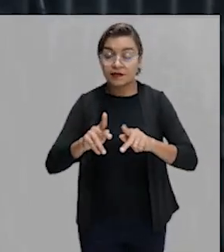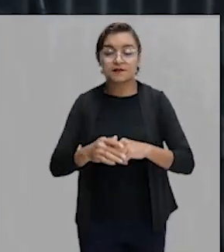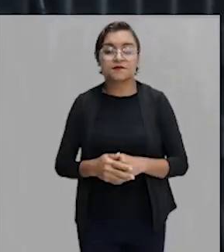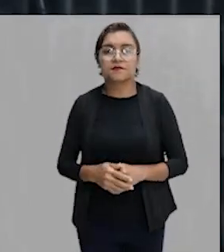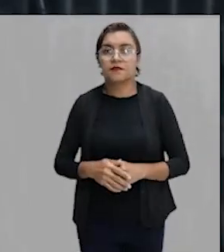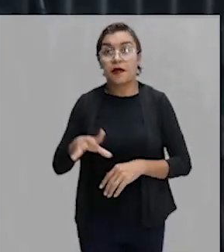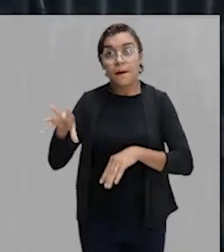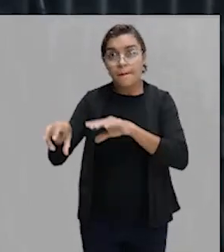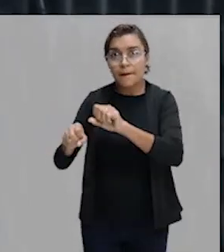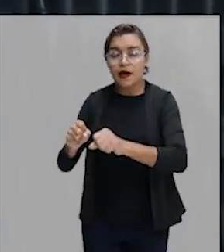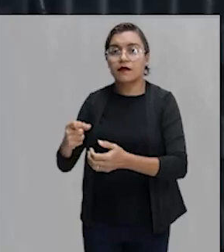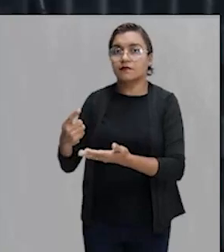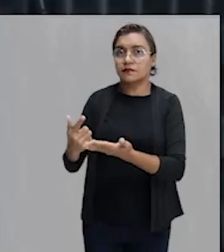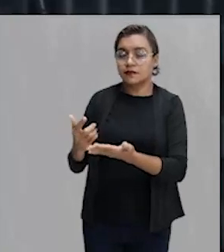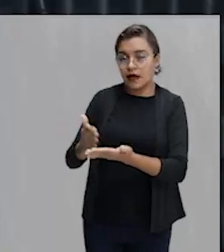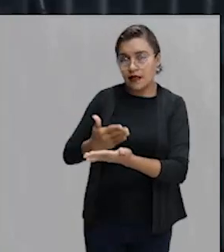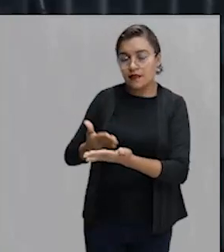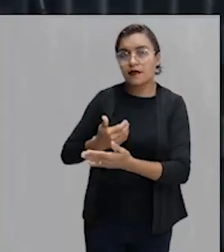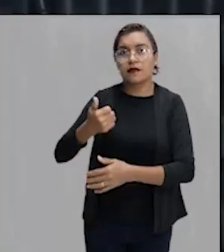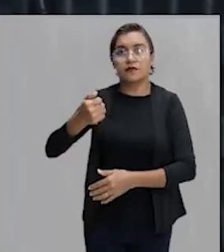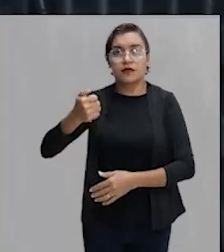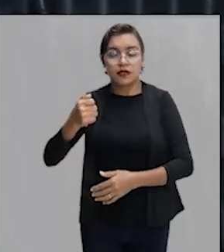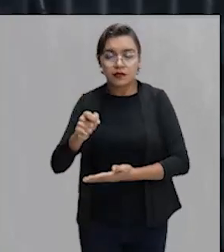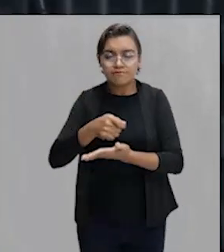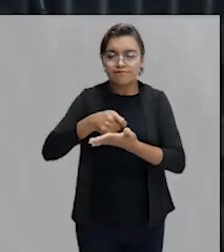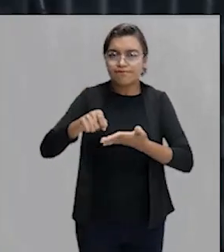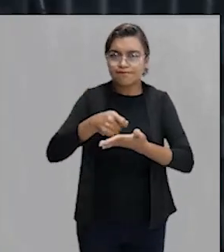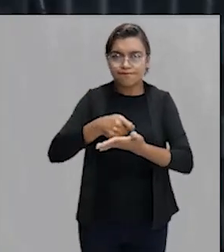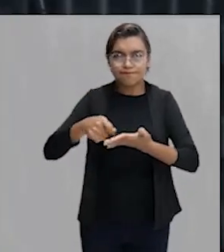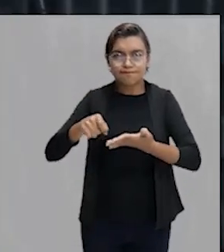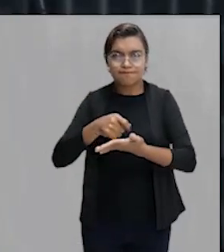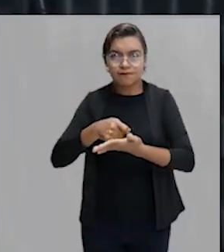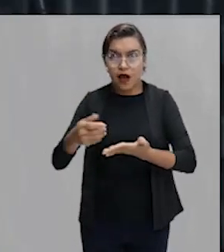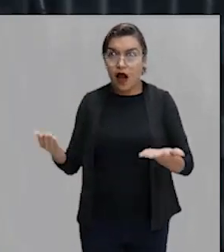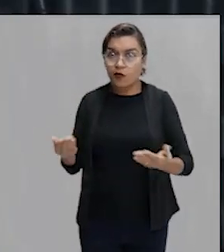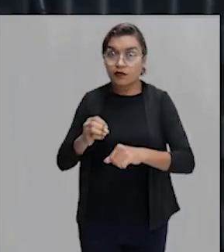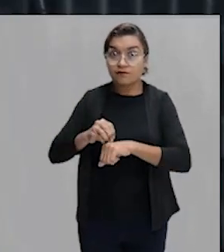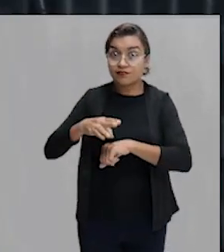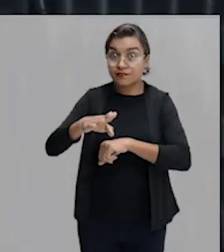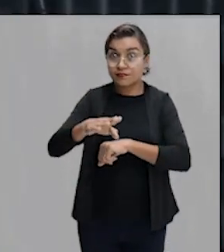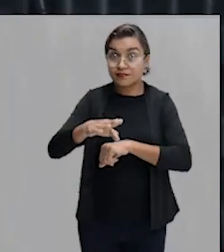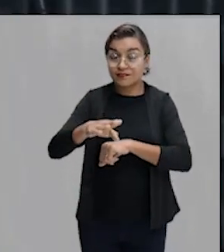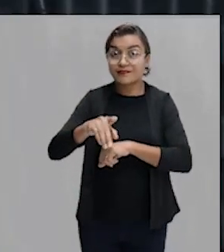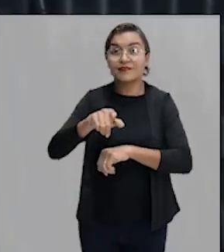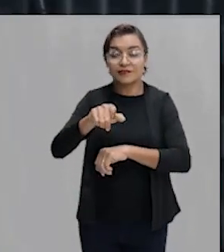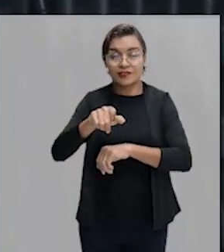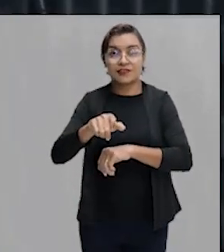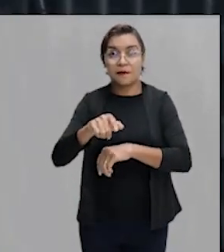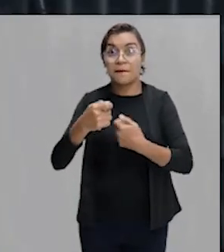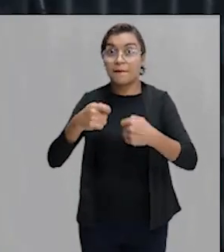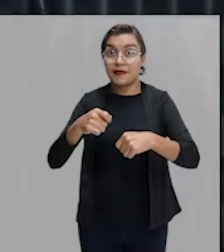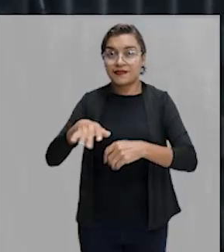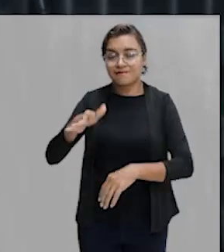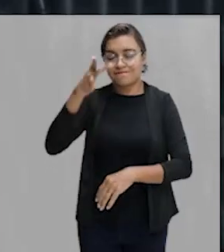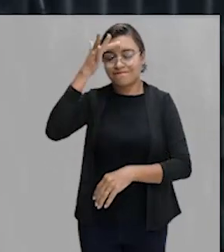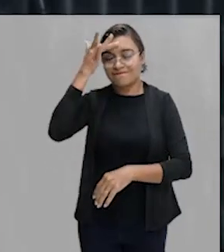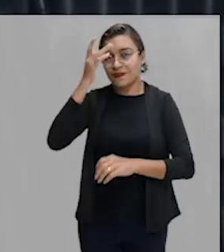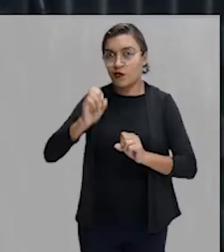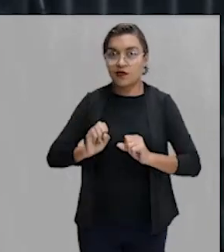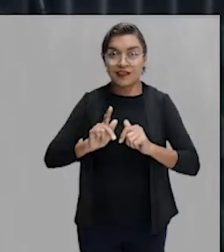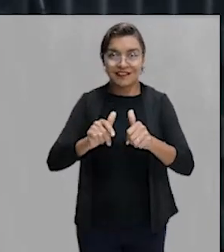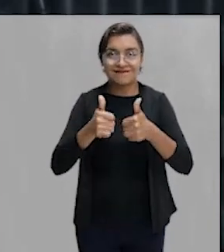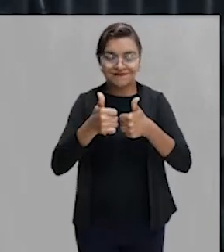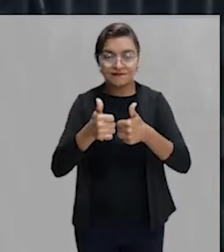caderno, tua caneta, teu lápis, para fazer as anotações que eu vou te passar, as dicas que eu vou te dar nessa aula de hoje.